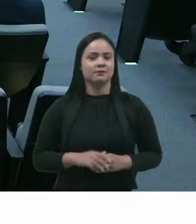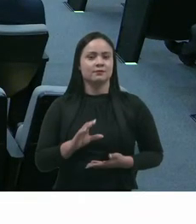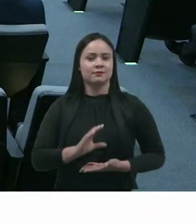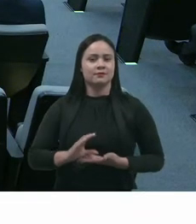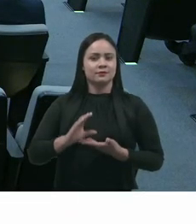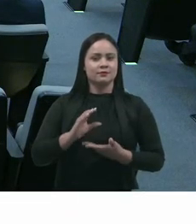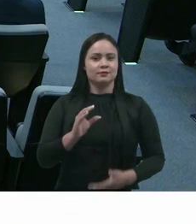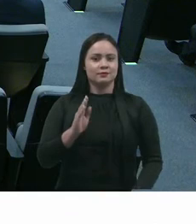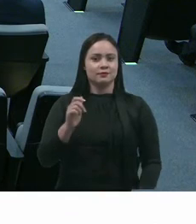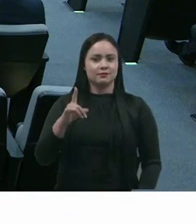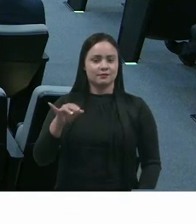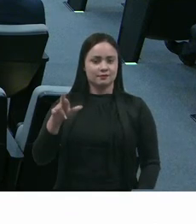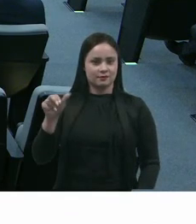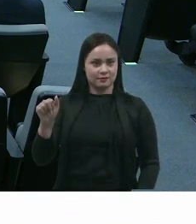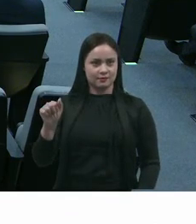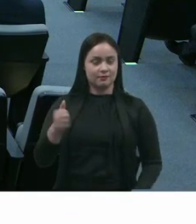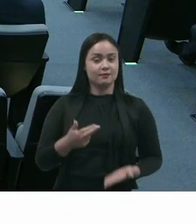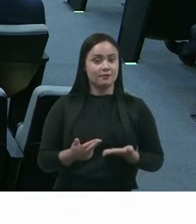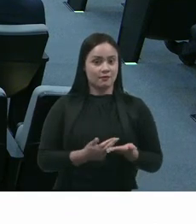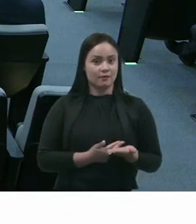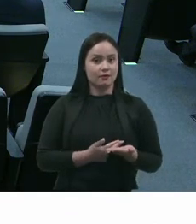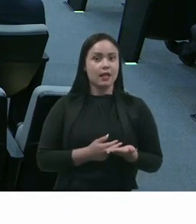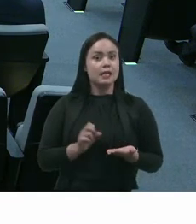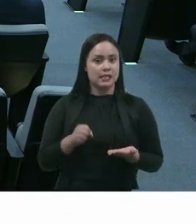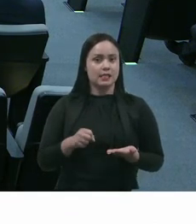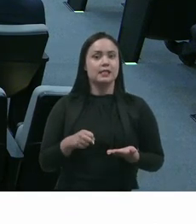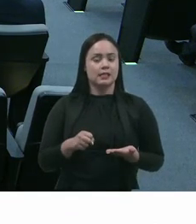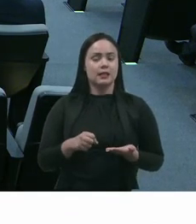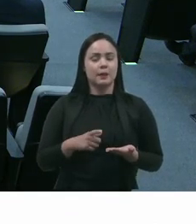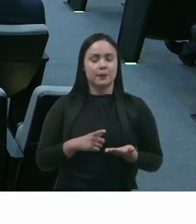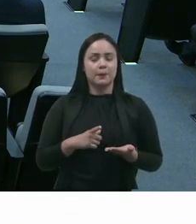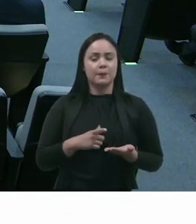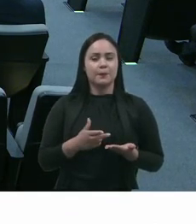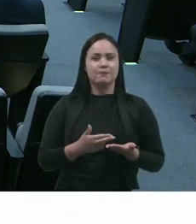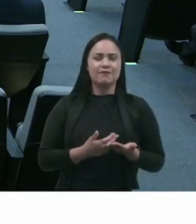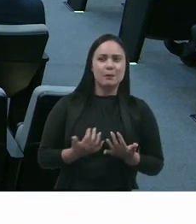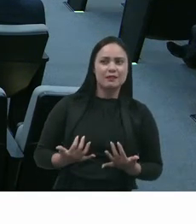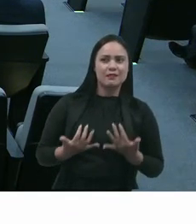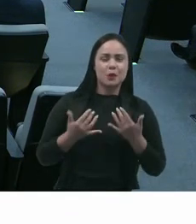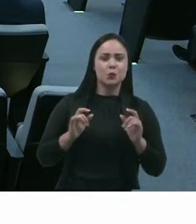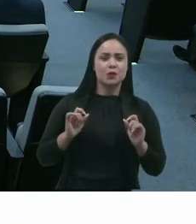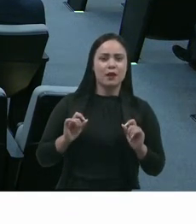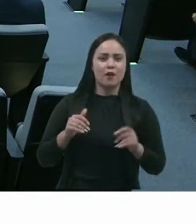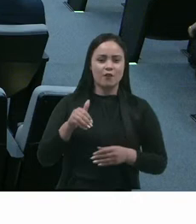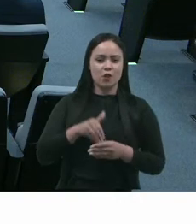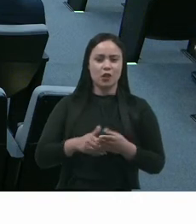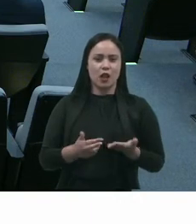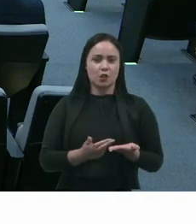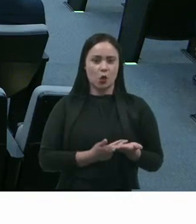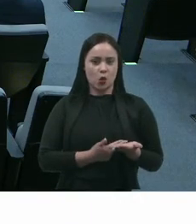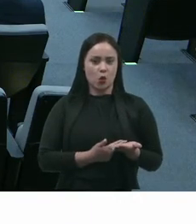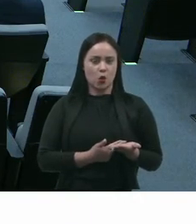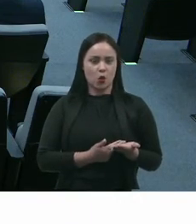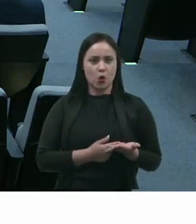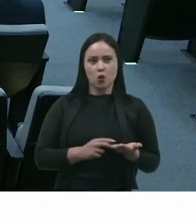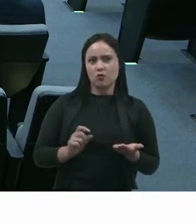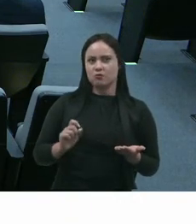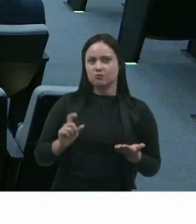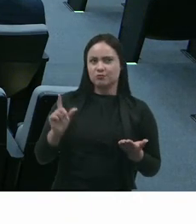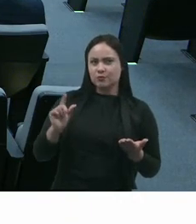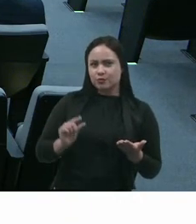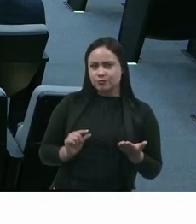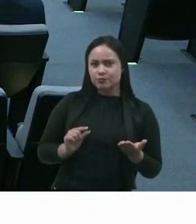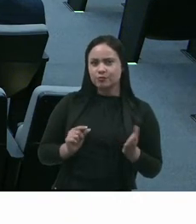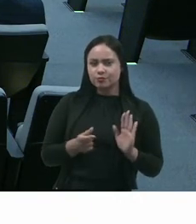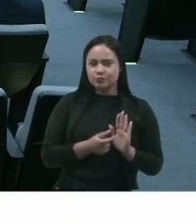agora sim, com o relator, é isso? Isso, presidente. Na verdade, me chamou a atenção do voto relator um breve